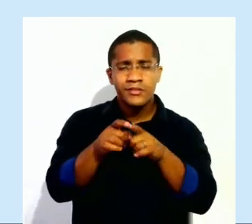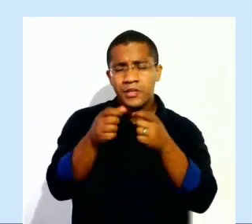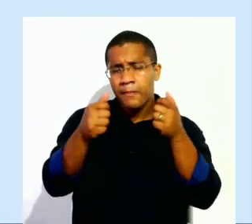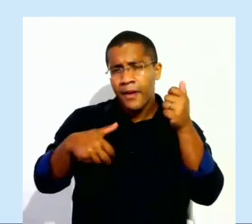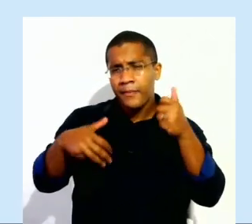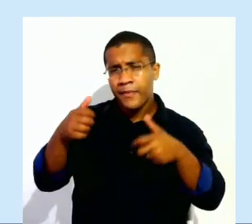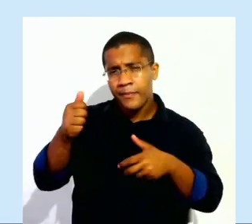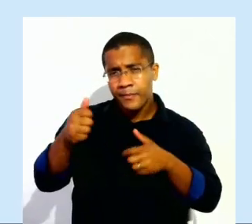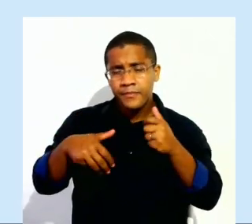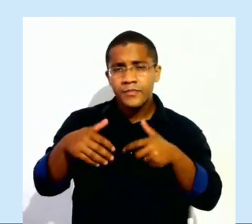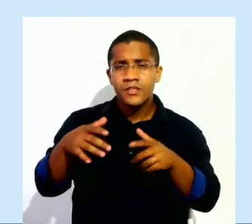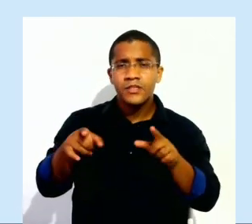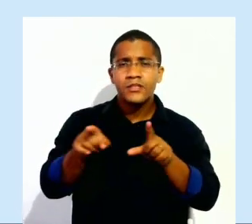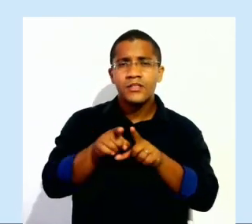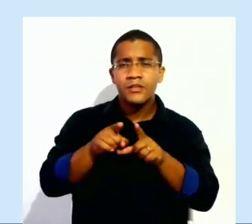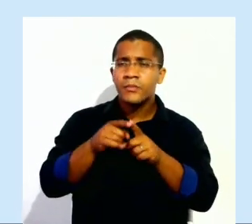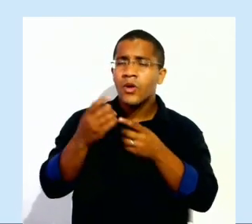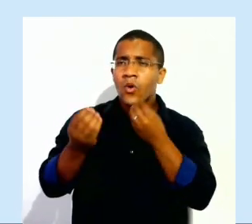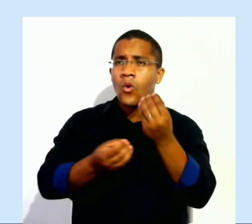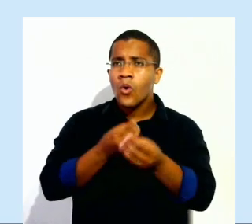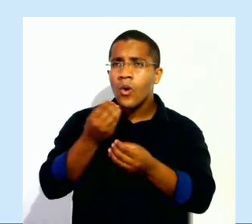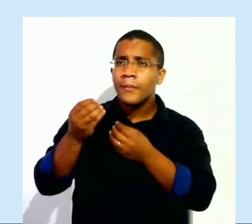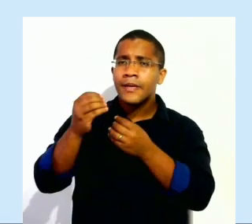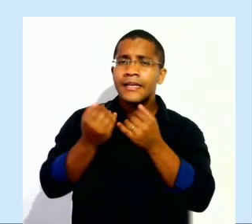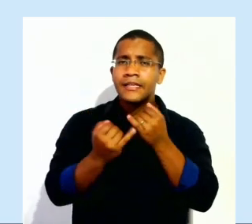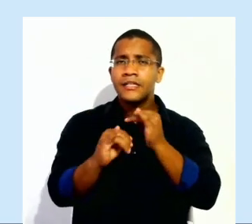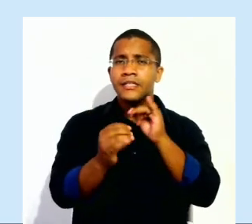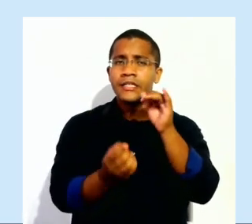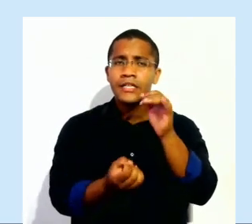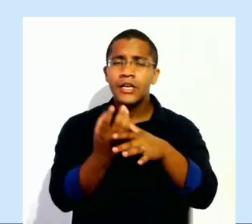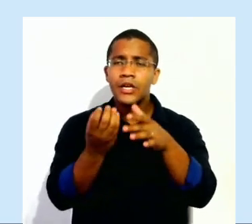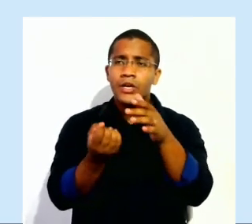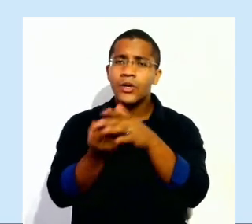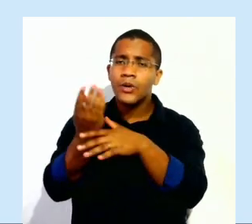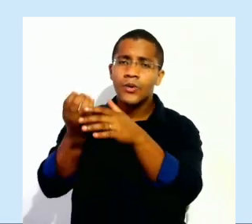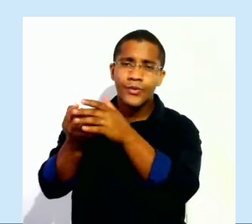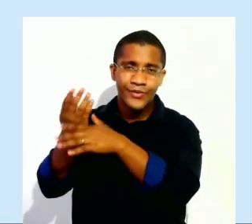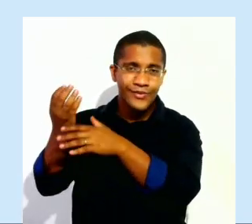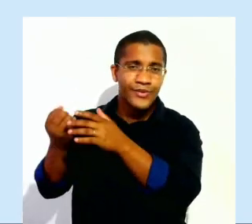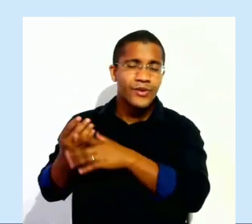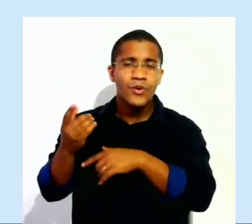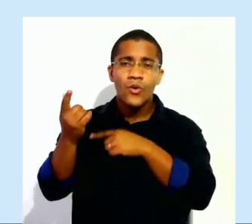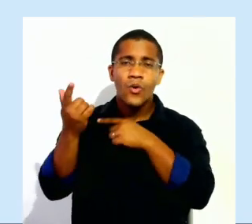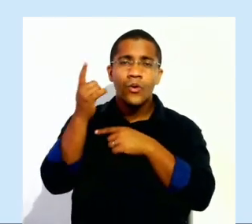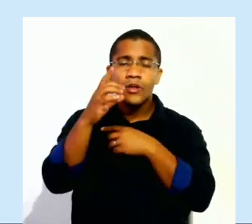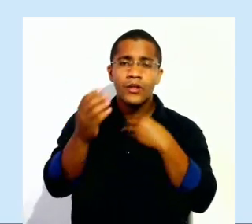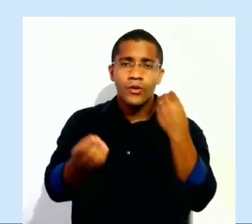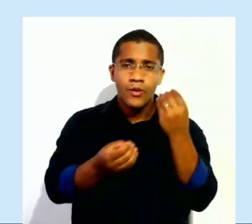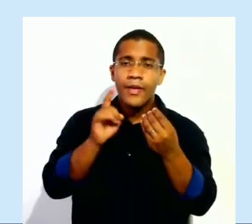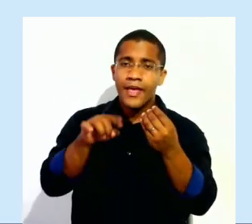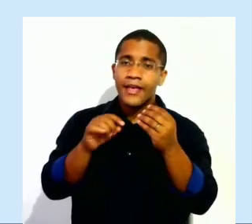e de algumas gerações de energias que são renováveis,